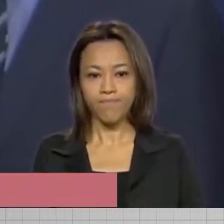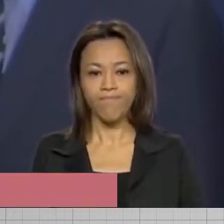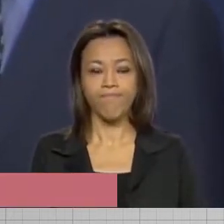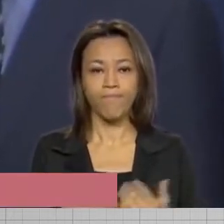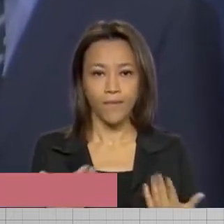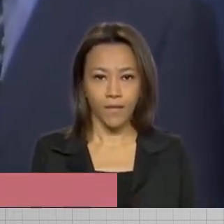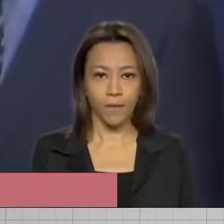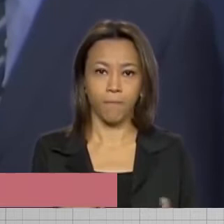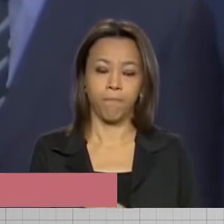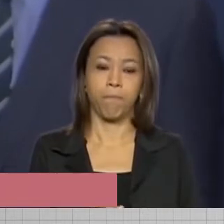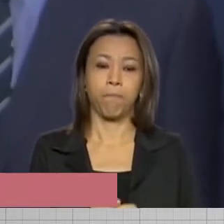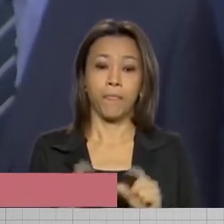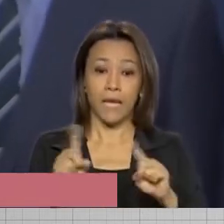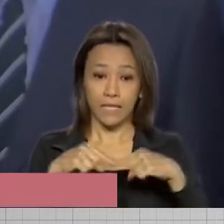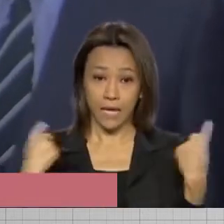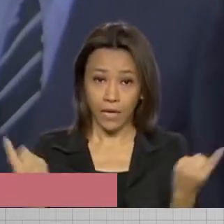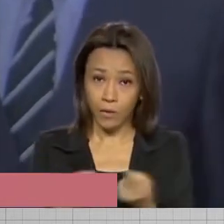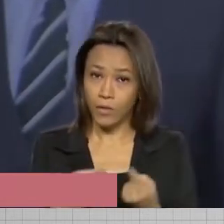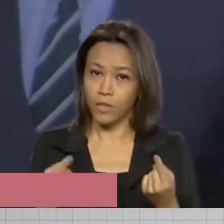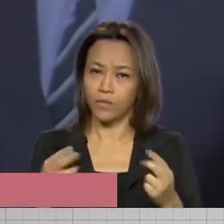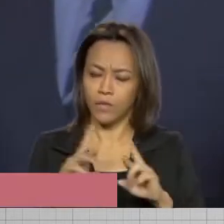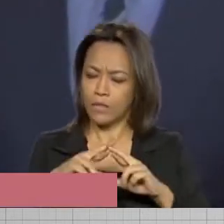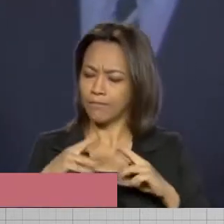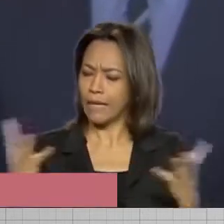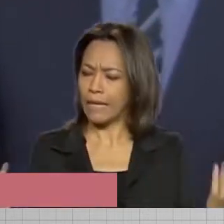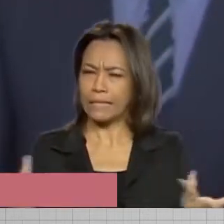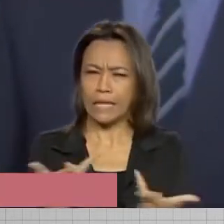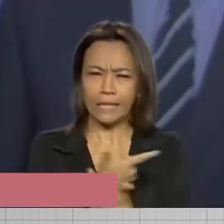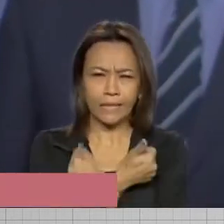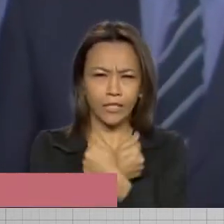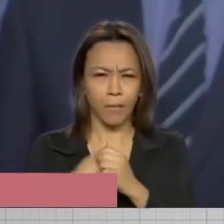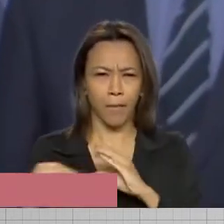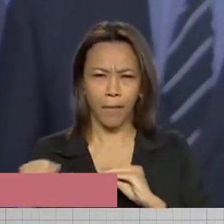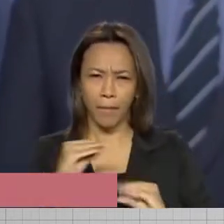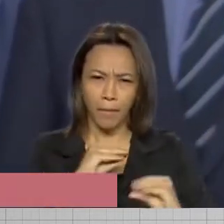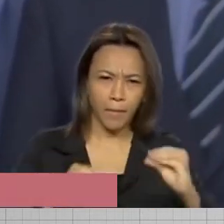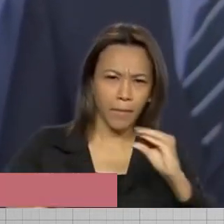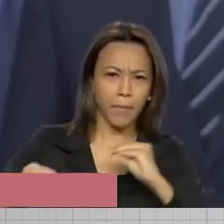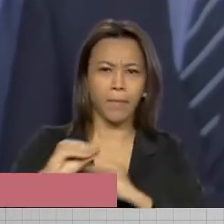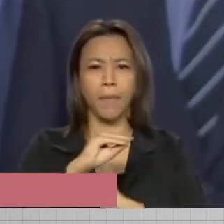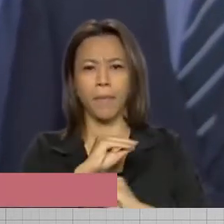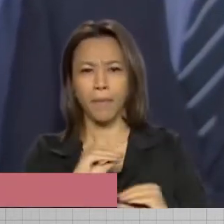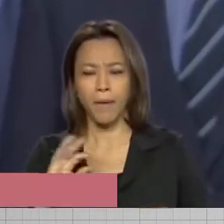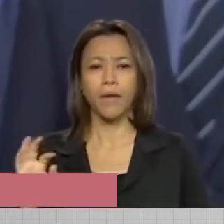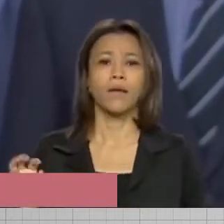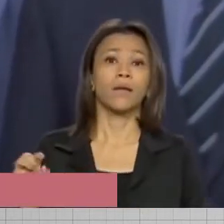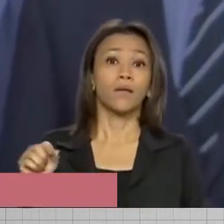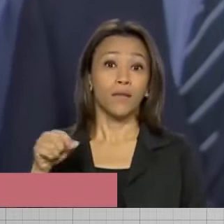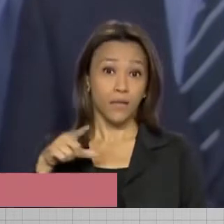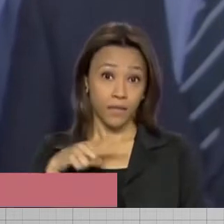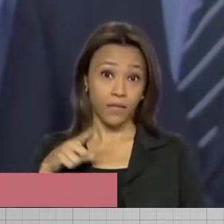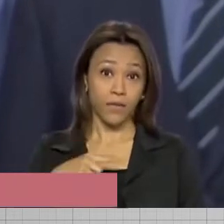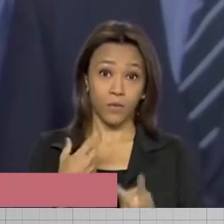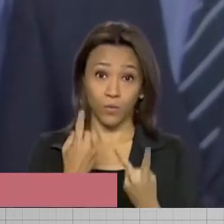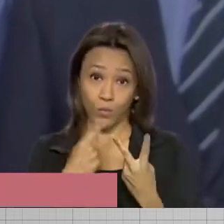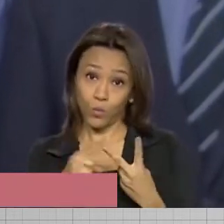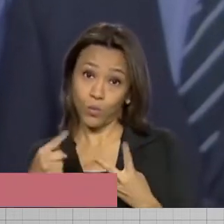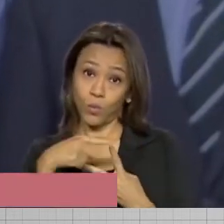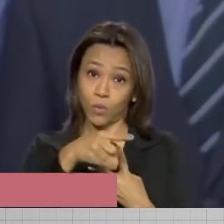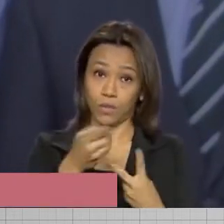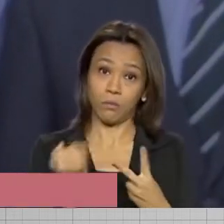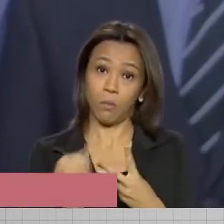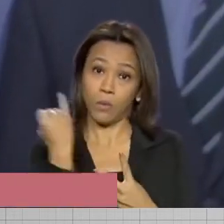com o vírus. Ele também divulgou que a reforma administrativa será encaminhada para o Congresso na quinta-feira.